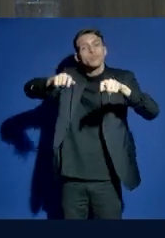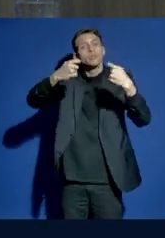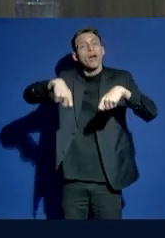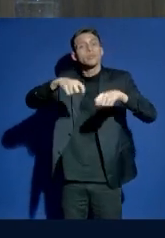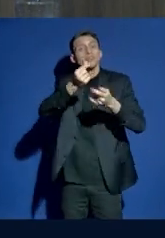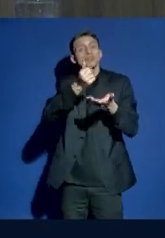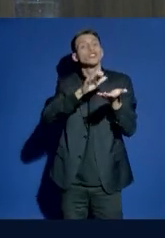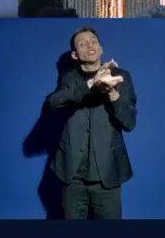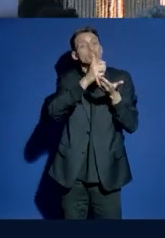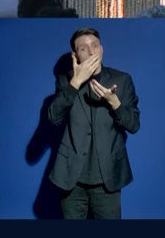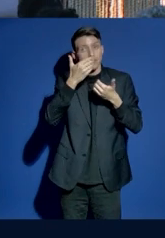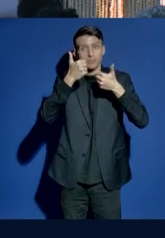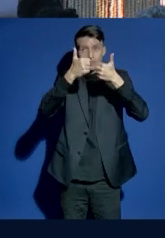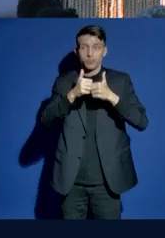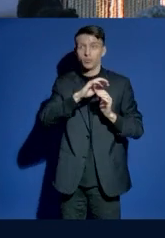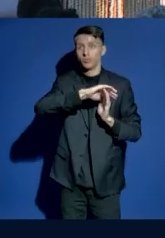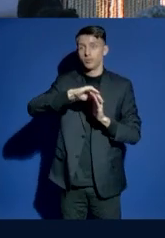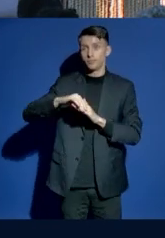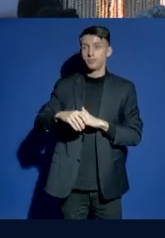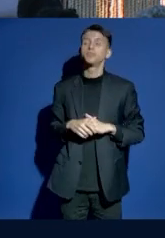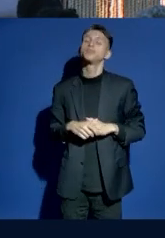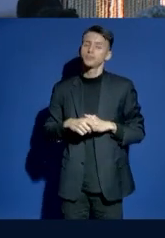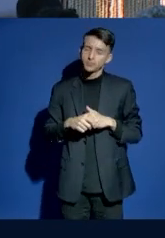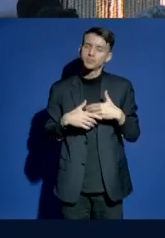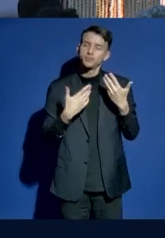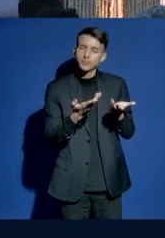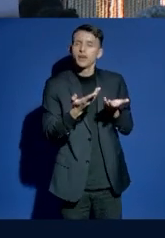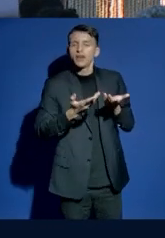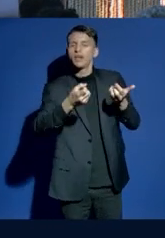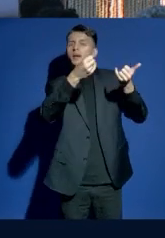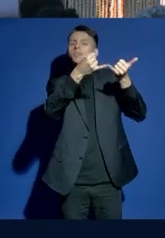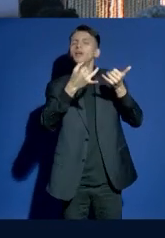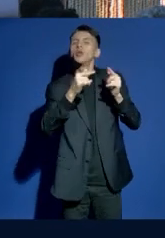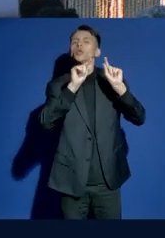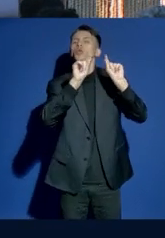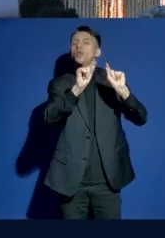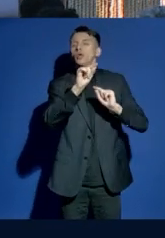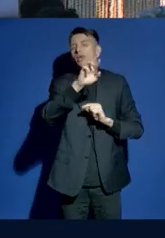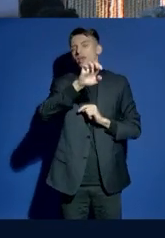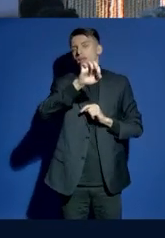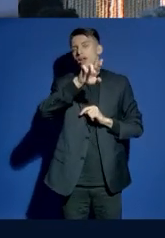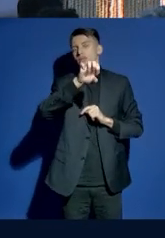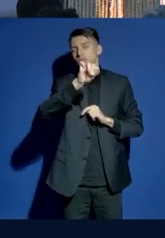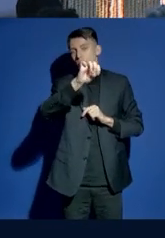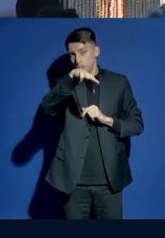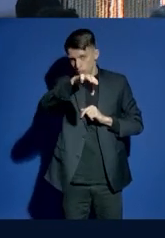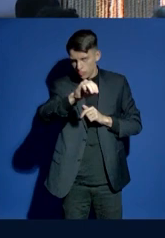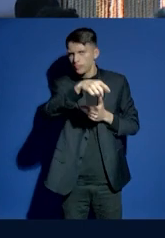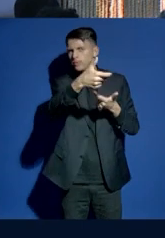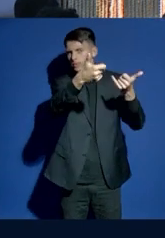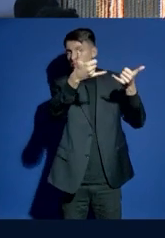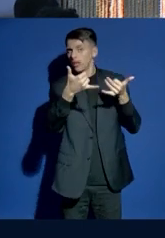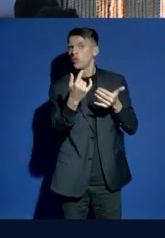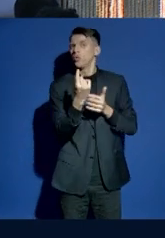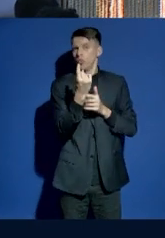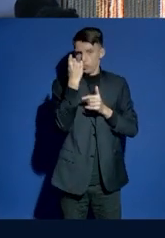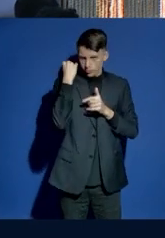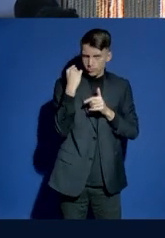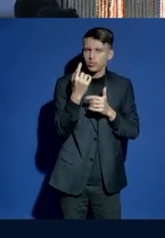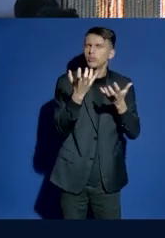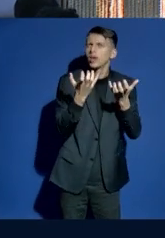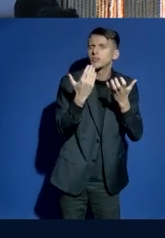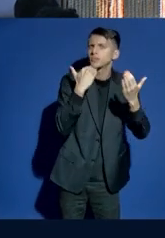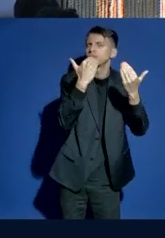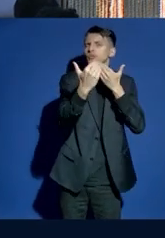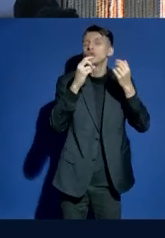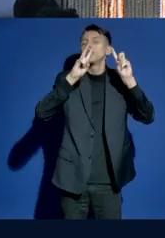relevante. Erasmo, partindo um pouquinho do ponto que você estava falando agora anteriormente, queria abordar um